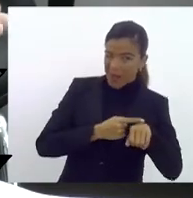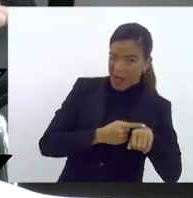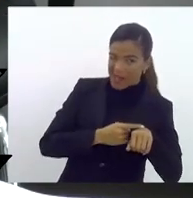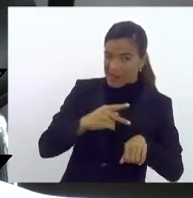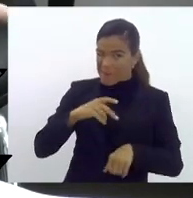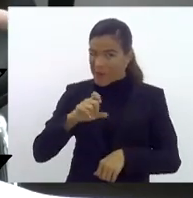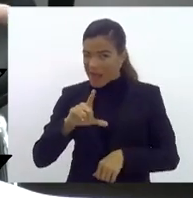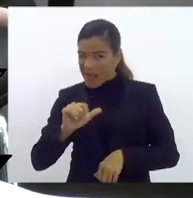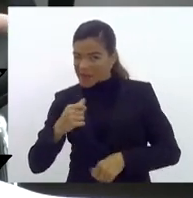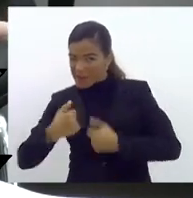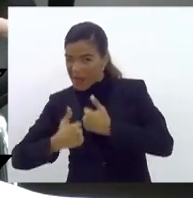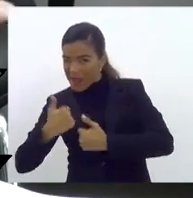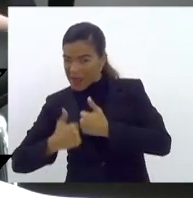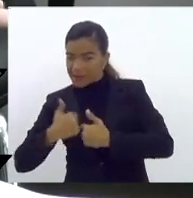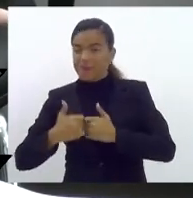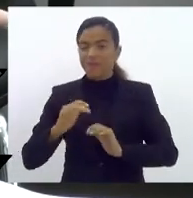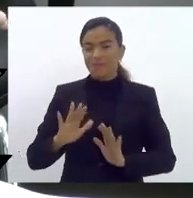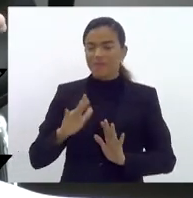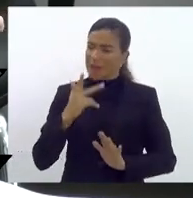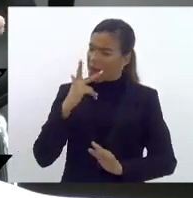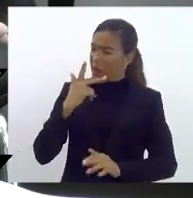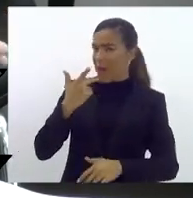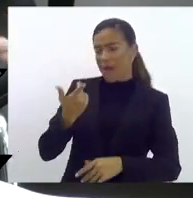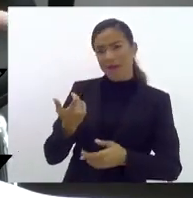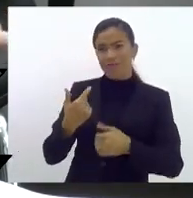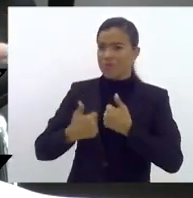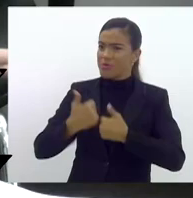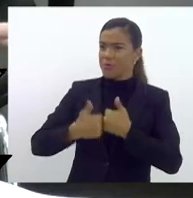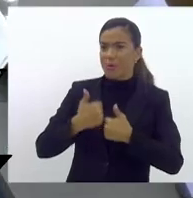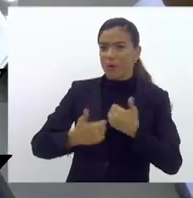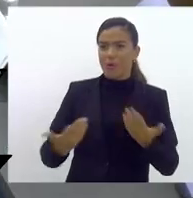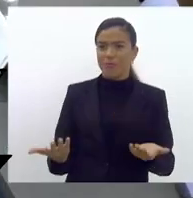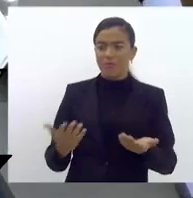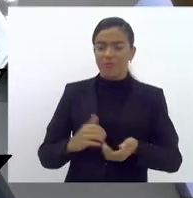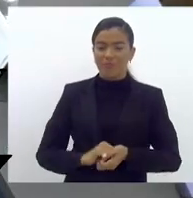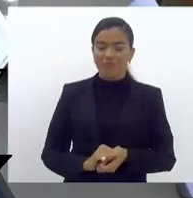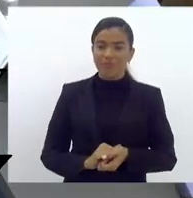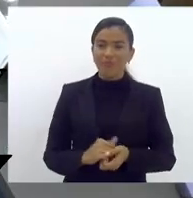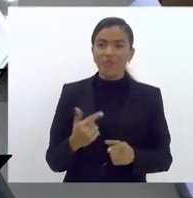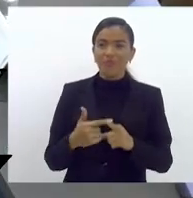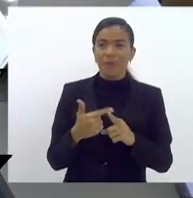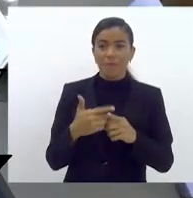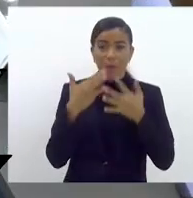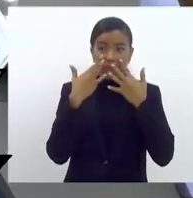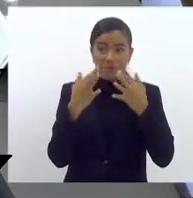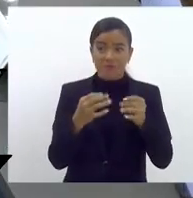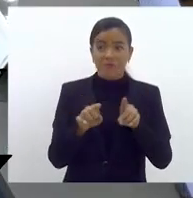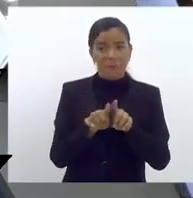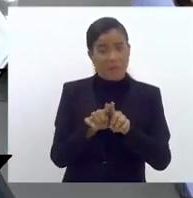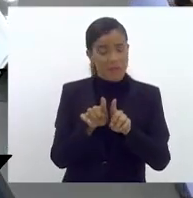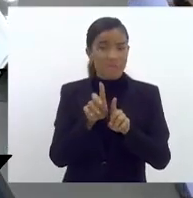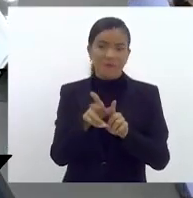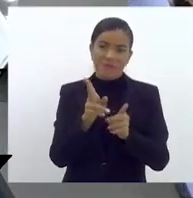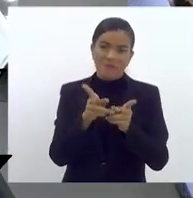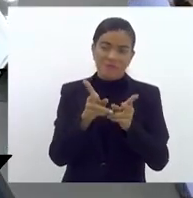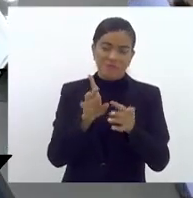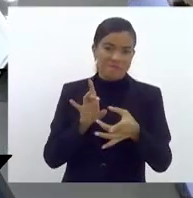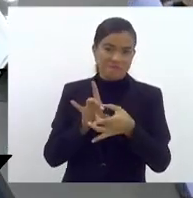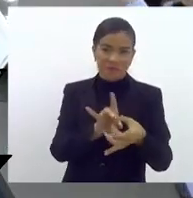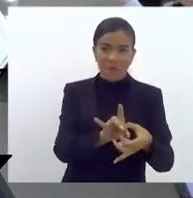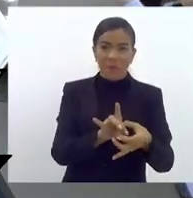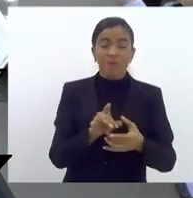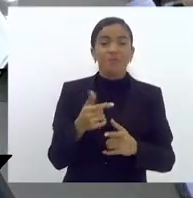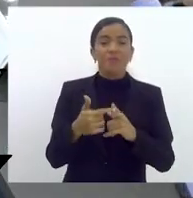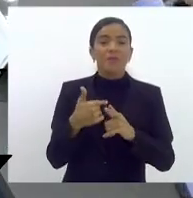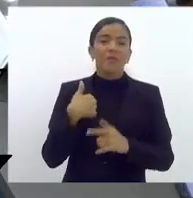entre parentes política a minha observação exatamente nesse sentido nós sabemos